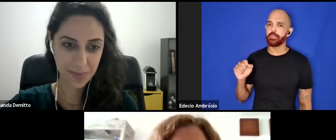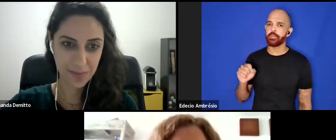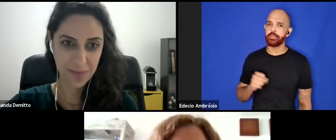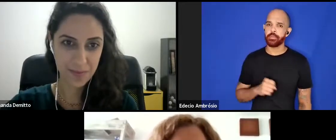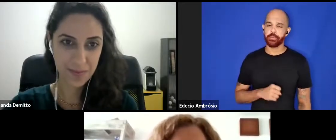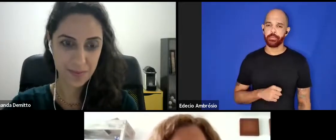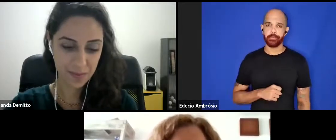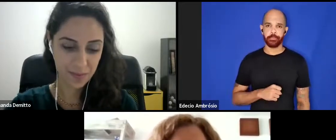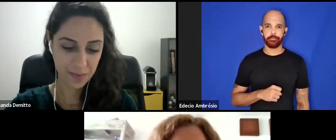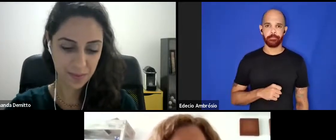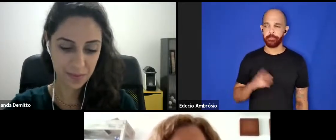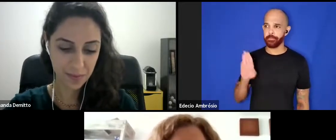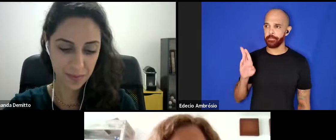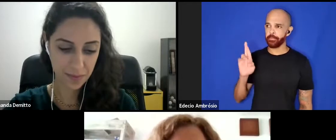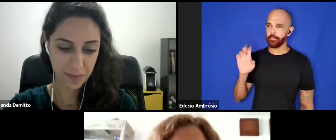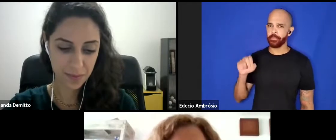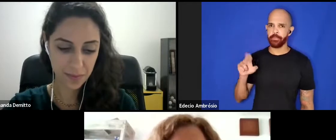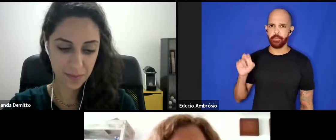Bruno, está aí?